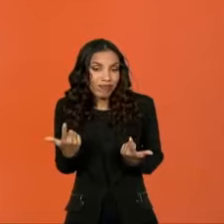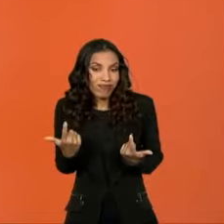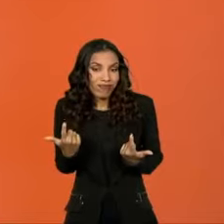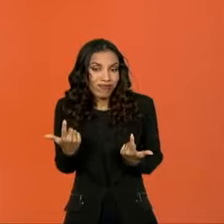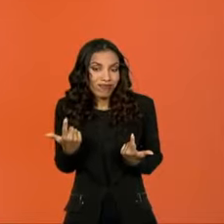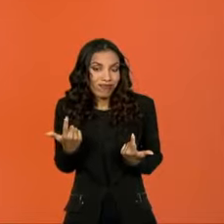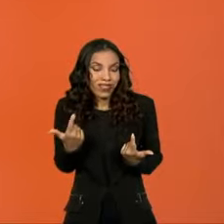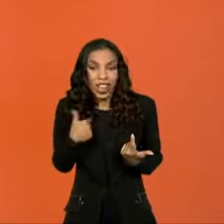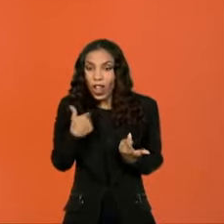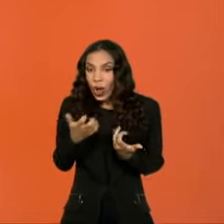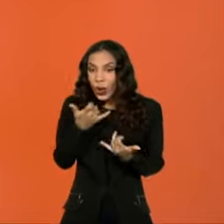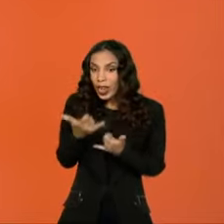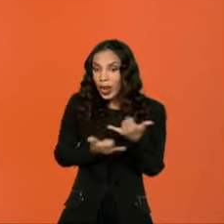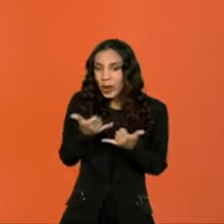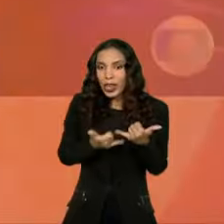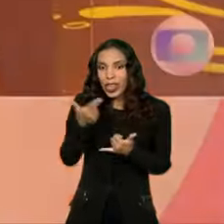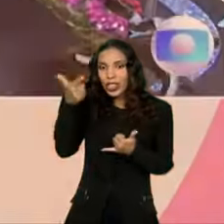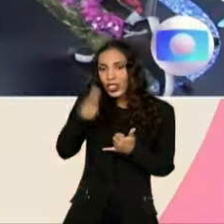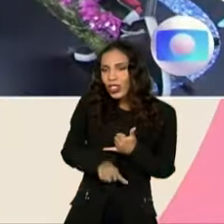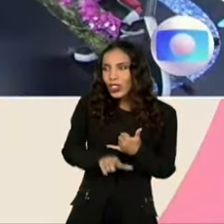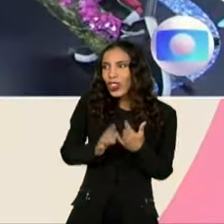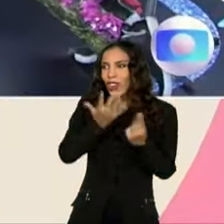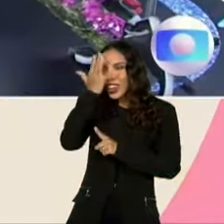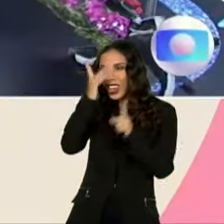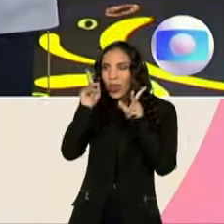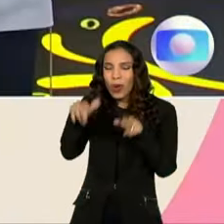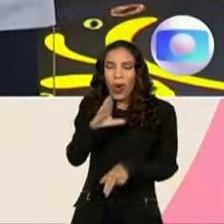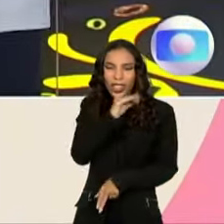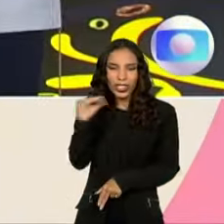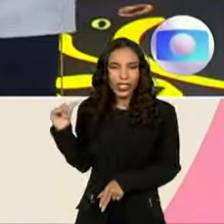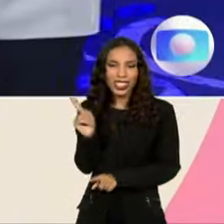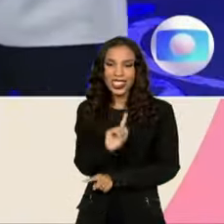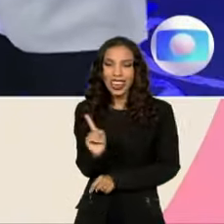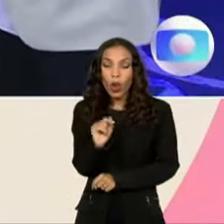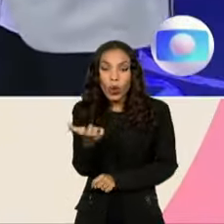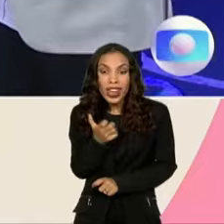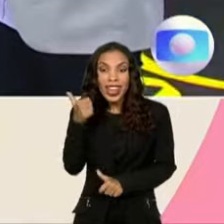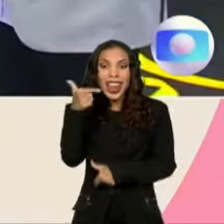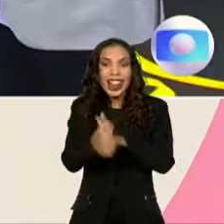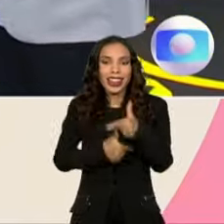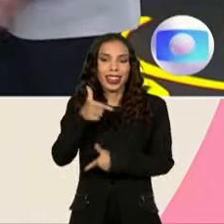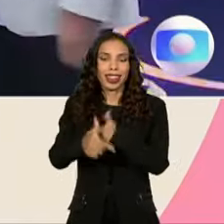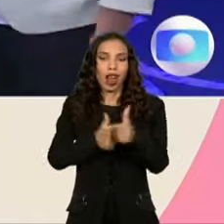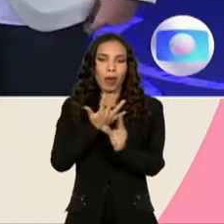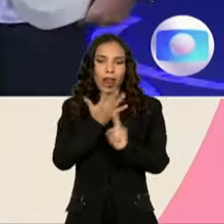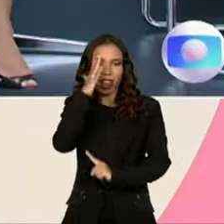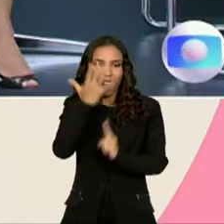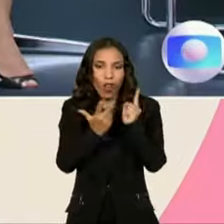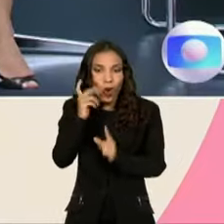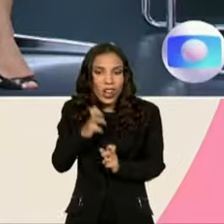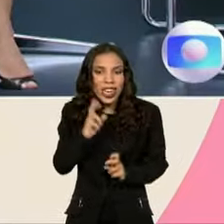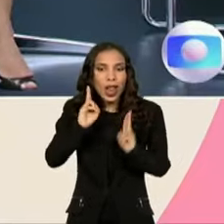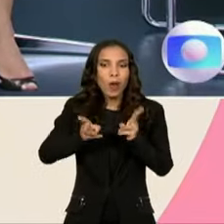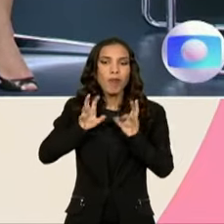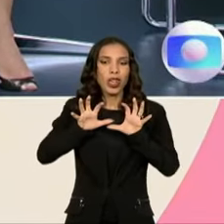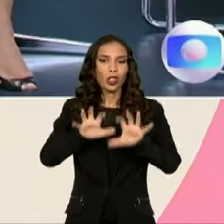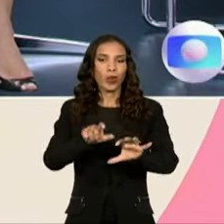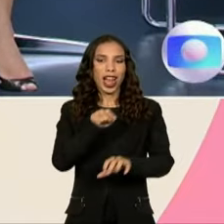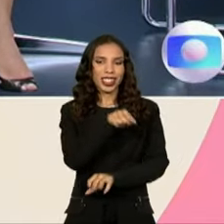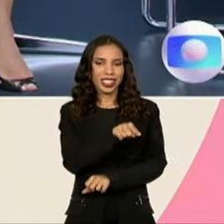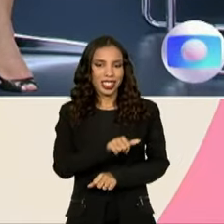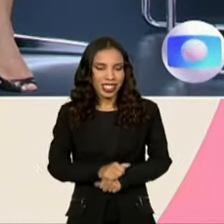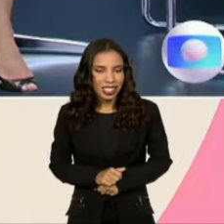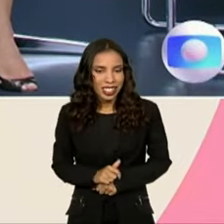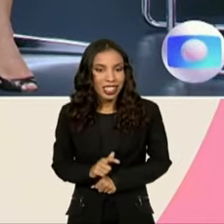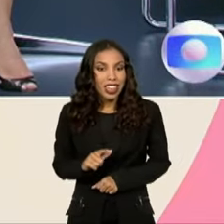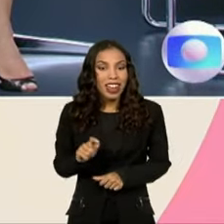não era nem que eu queria brincar de novo o carnaval como eu brincava na adolescência. Eu queria trabalhar, eu queria estar fazendo assim, ó, ali. Aí depois também, né, você